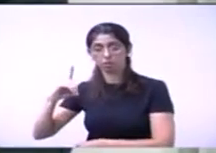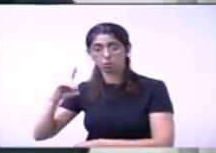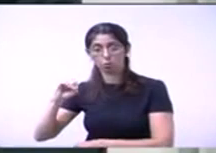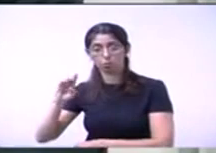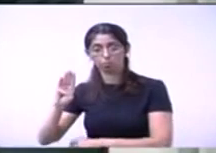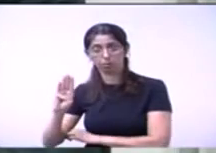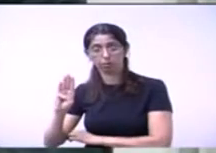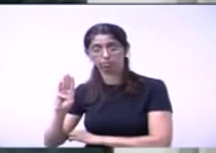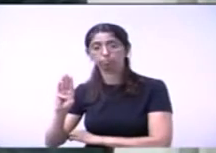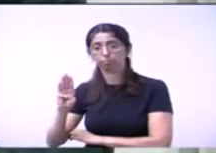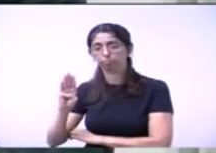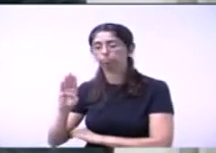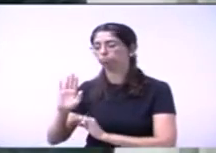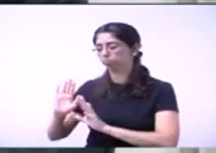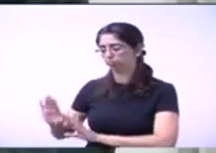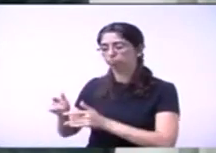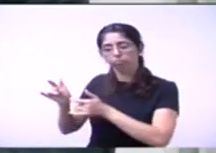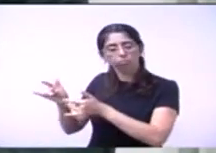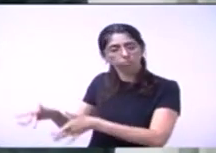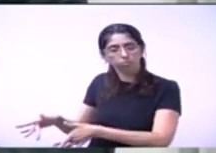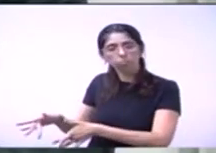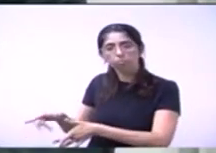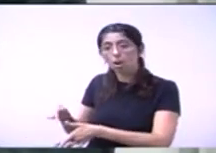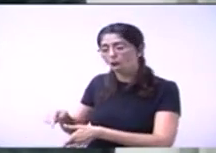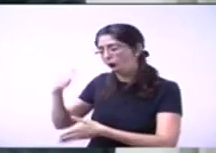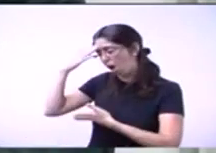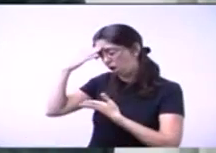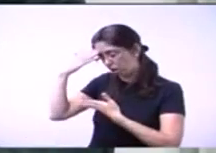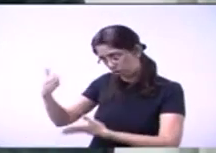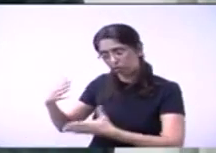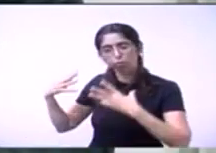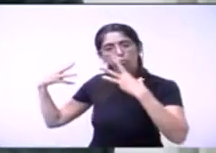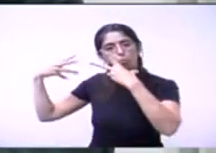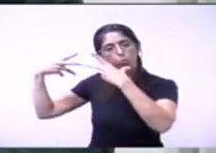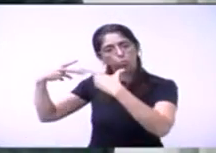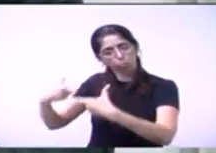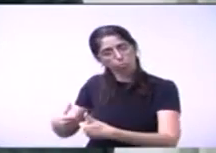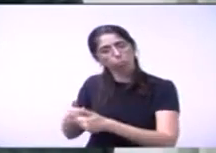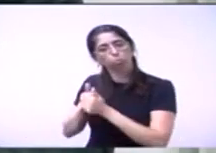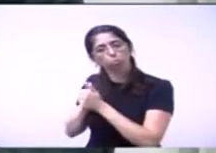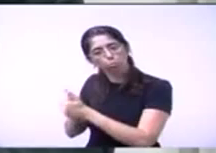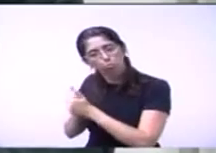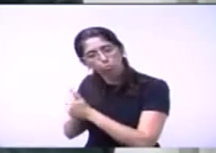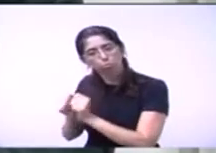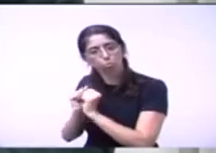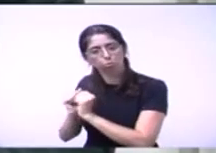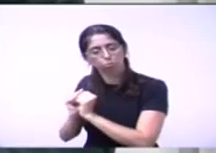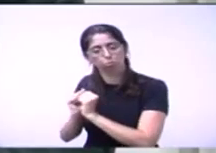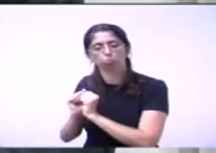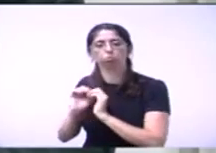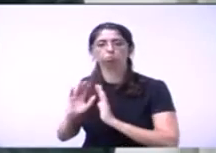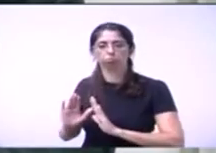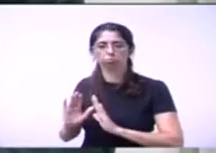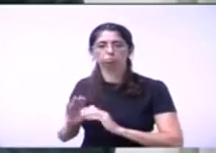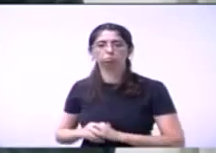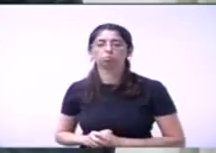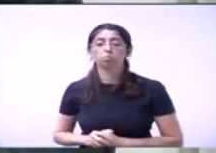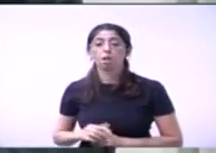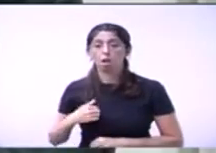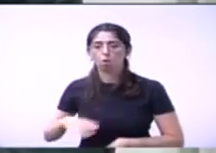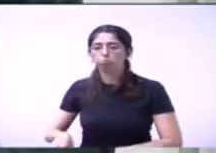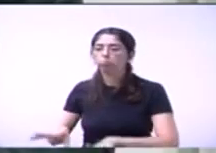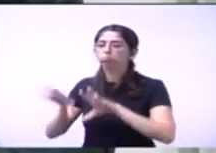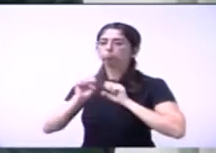oportunidade. Agradeço o trabalho que fora feito dentro desse partido. Agradeço o crescimento político que